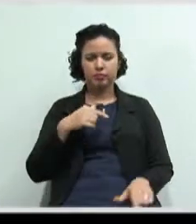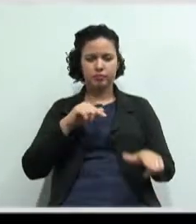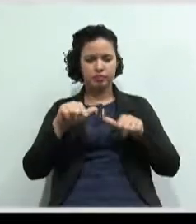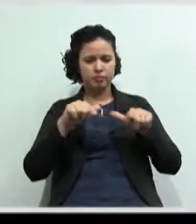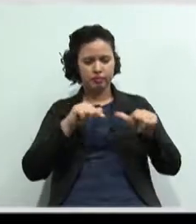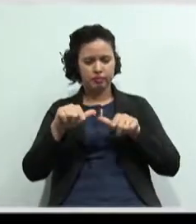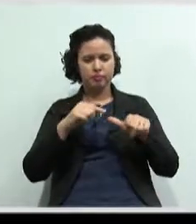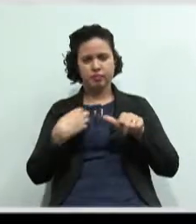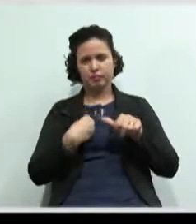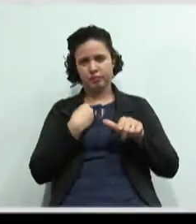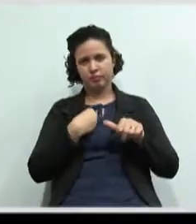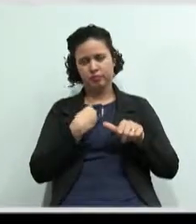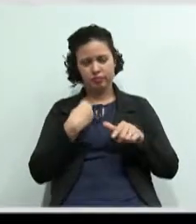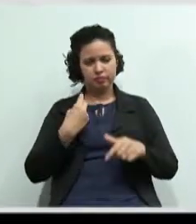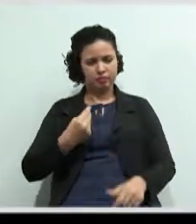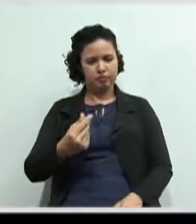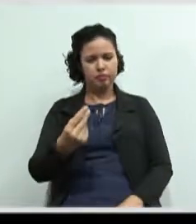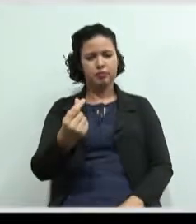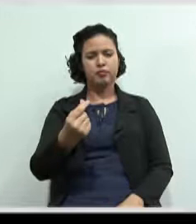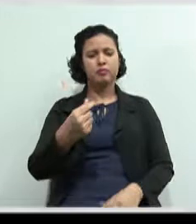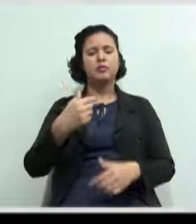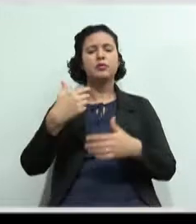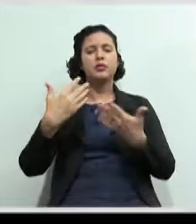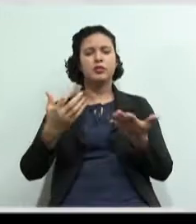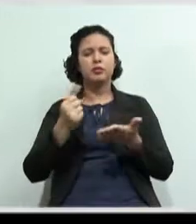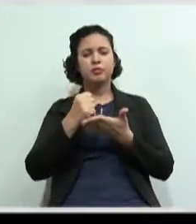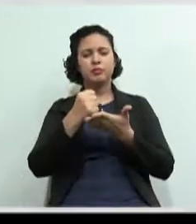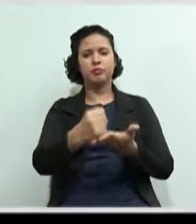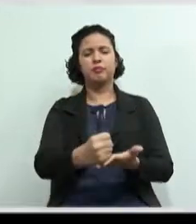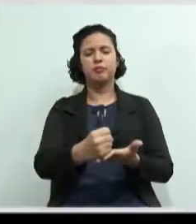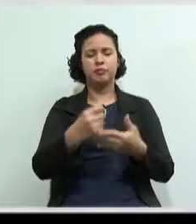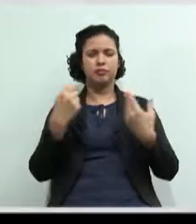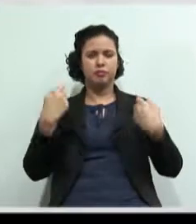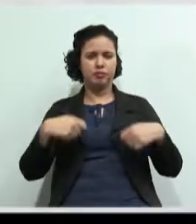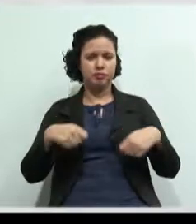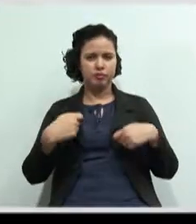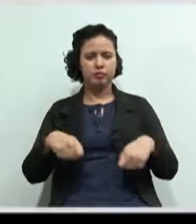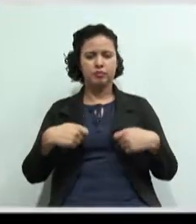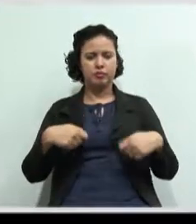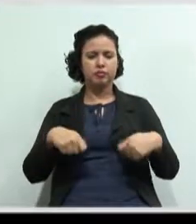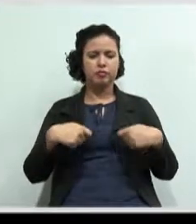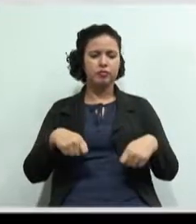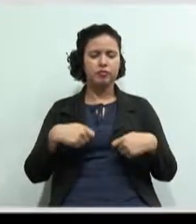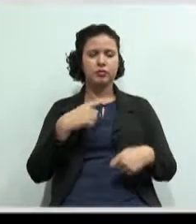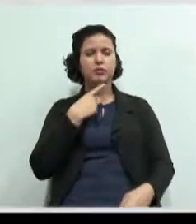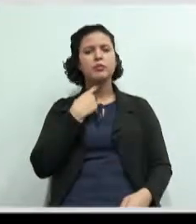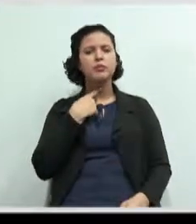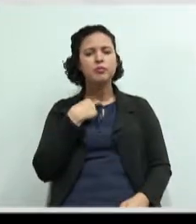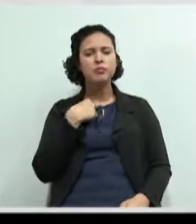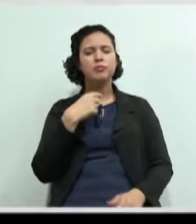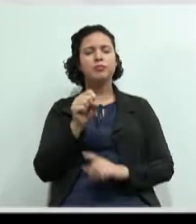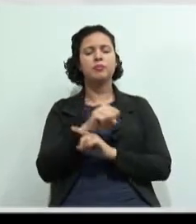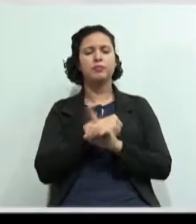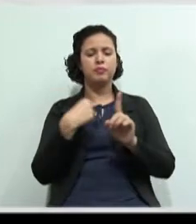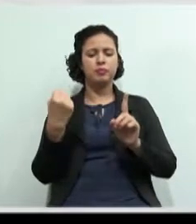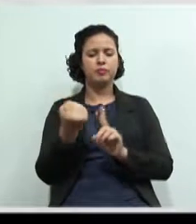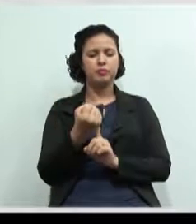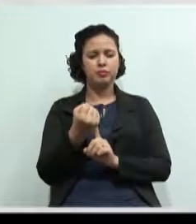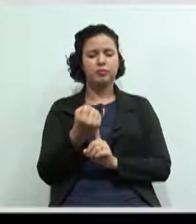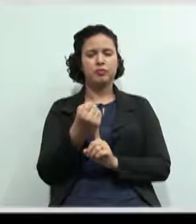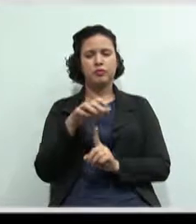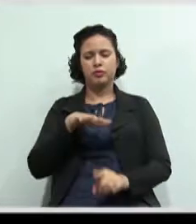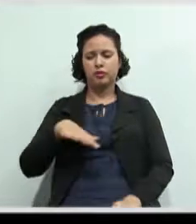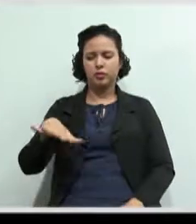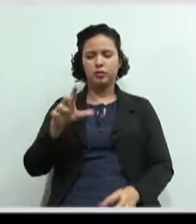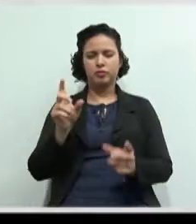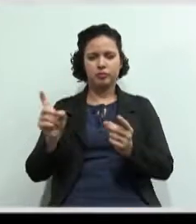produzi-los. Portanto, as organizações existem para atender às necessidades e os desejos da sociedade e do